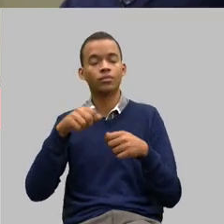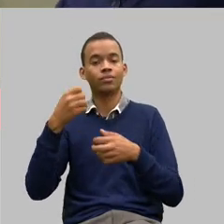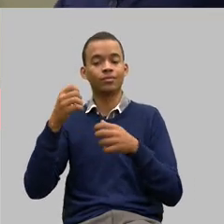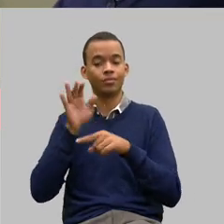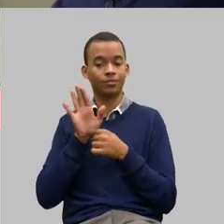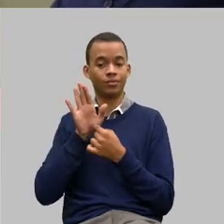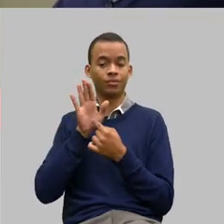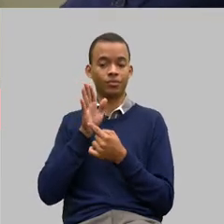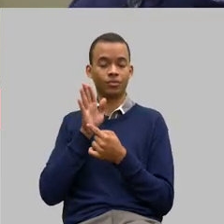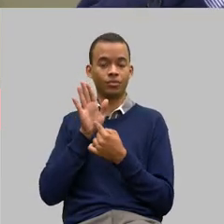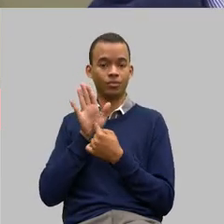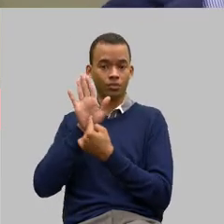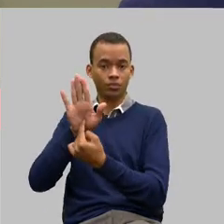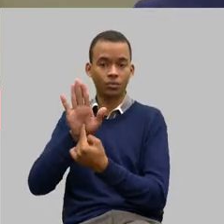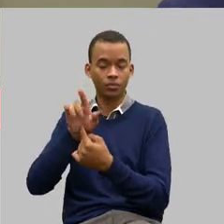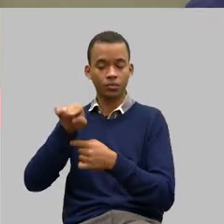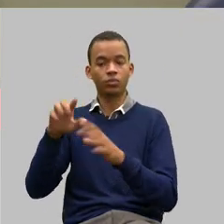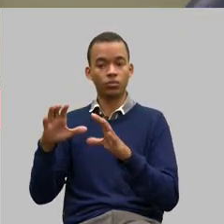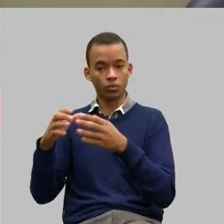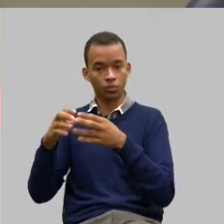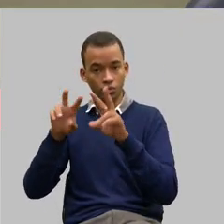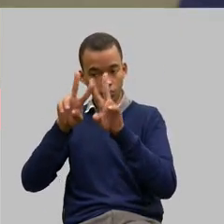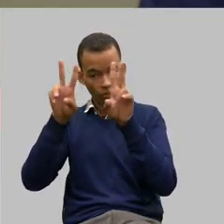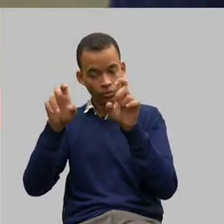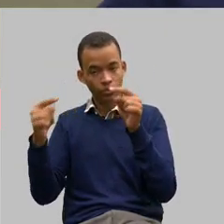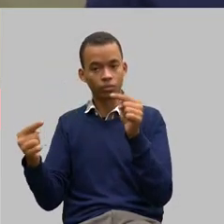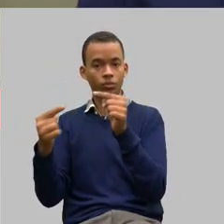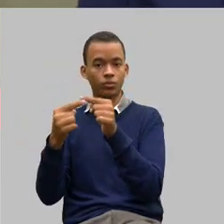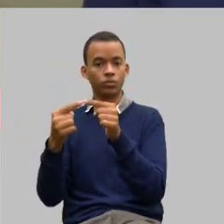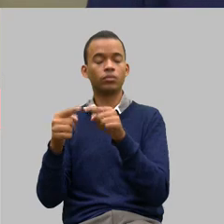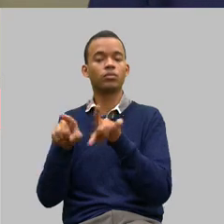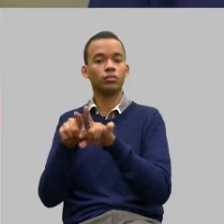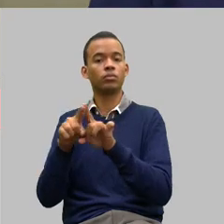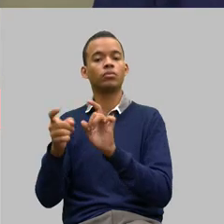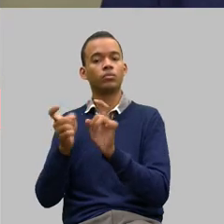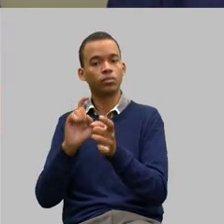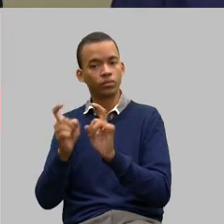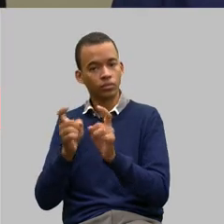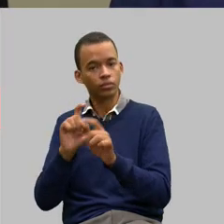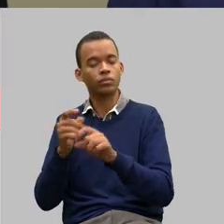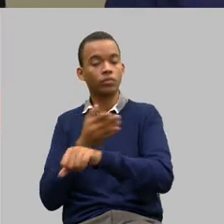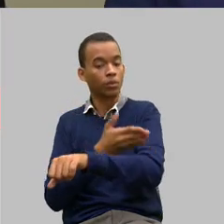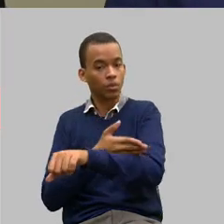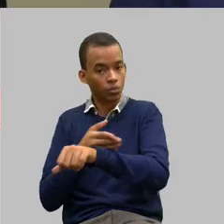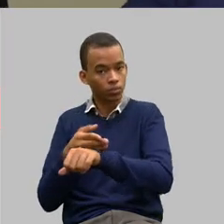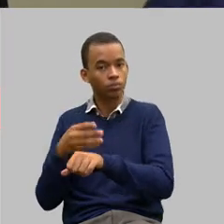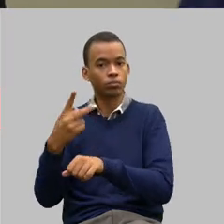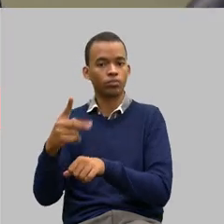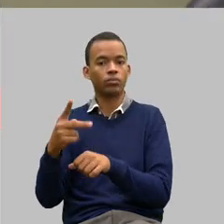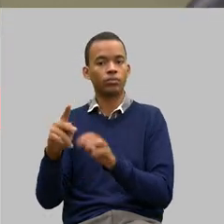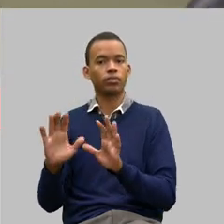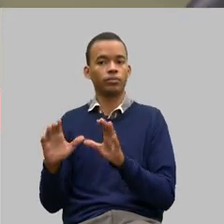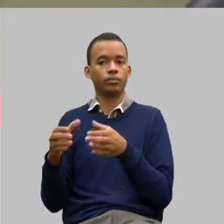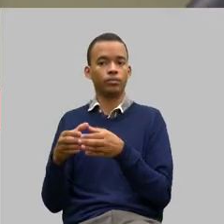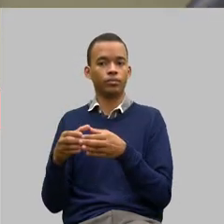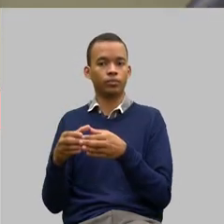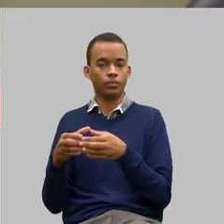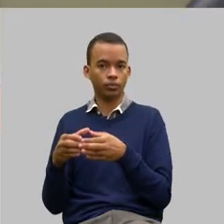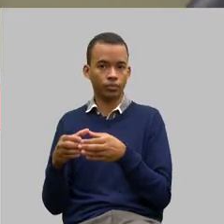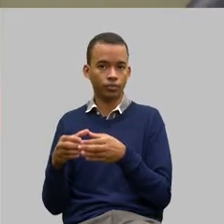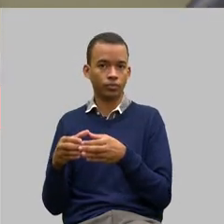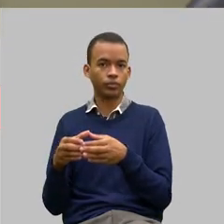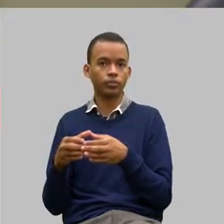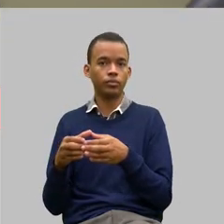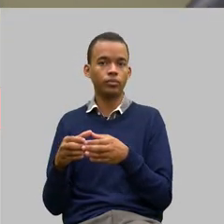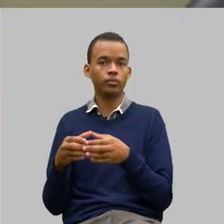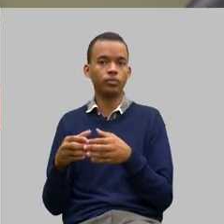competente e serão apreciados nas reuniões Ordinárias das comissões antes de passar